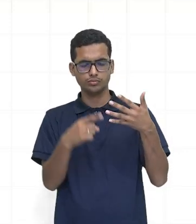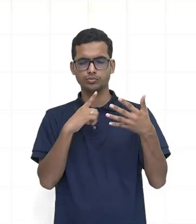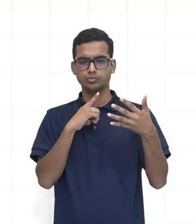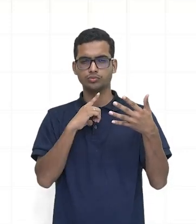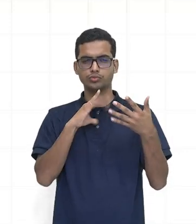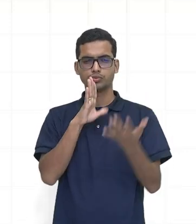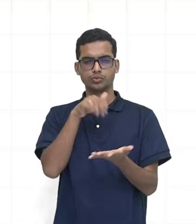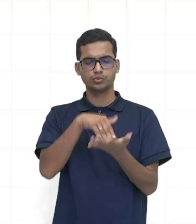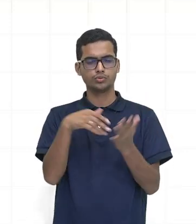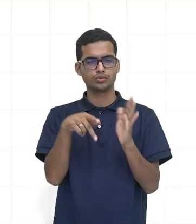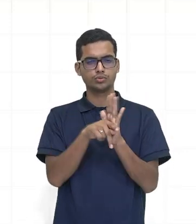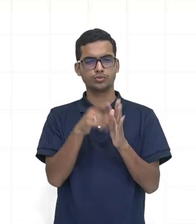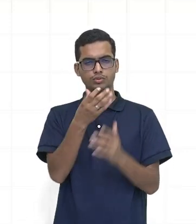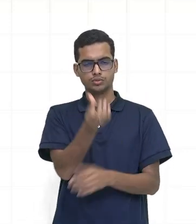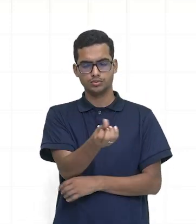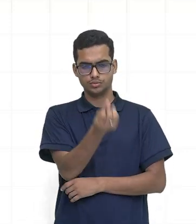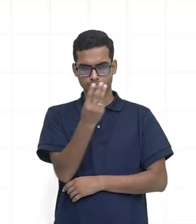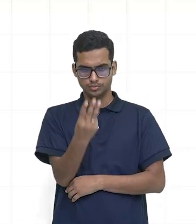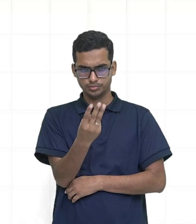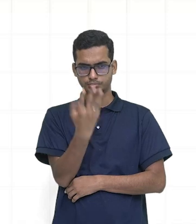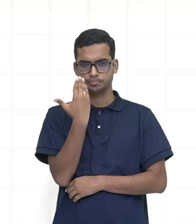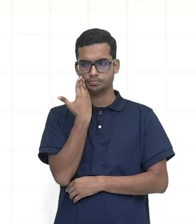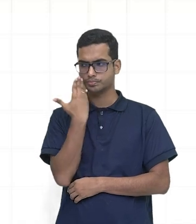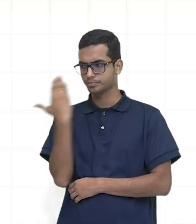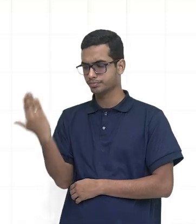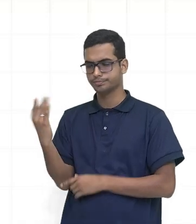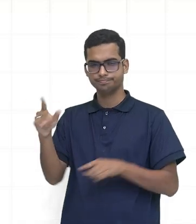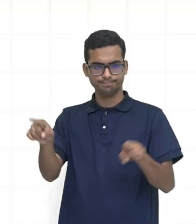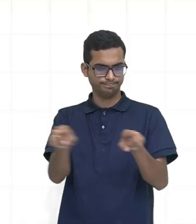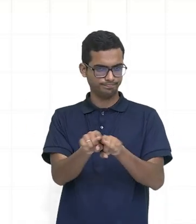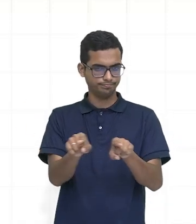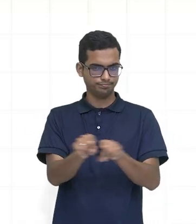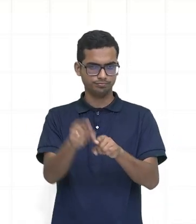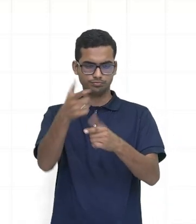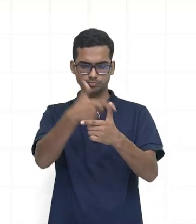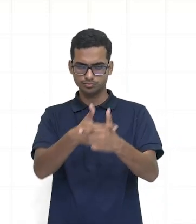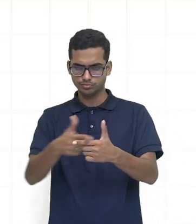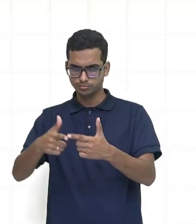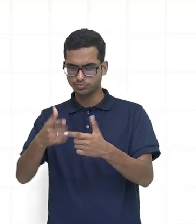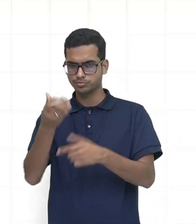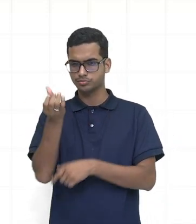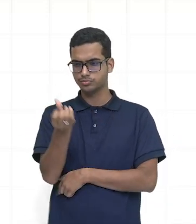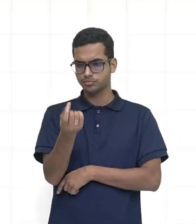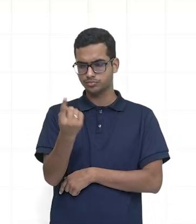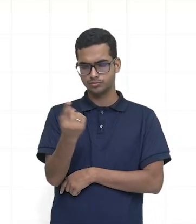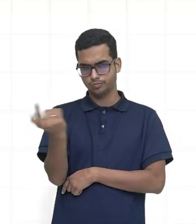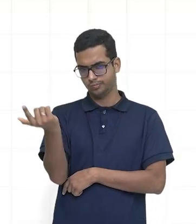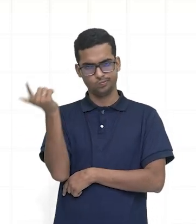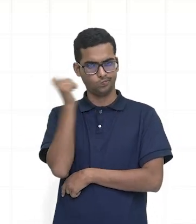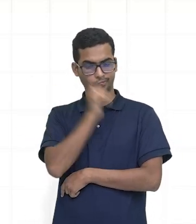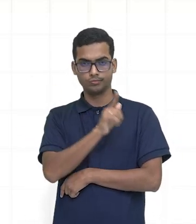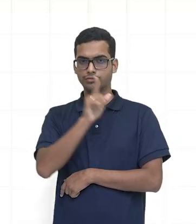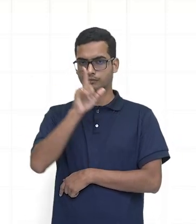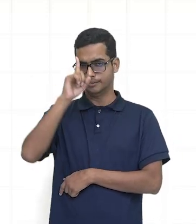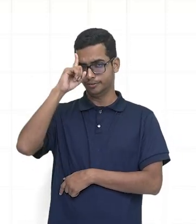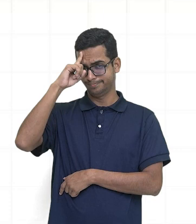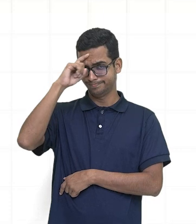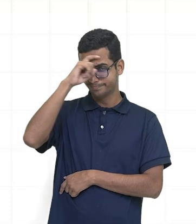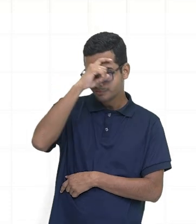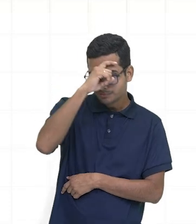63. Então, a gente também não vai conseguir dividir o 61 por 7. Tá difícil, né?